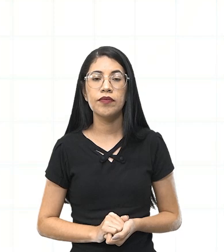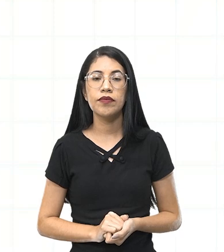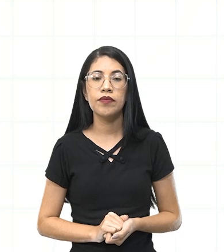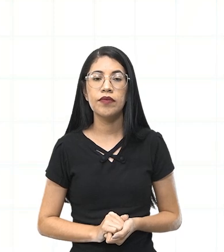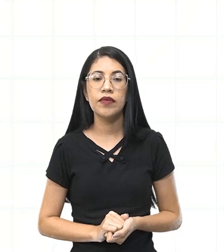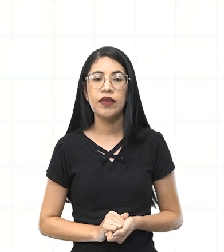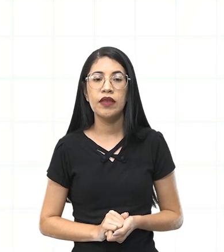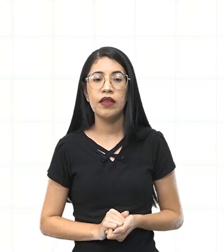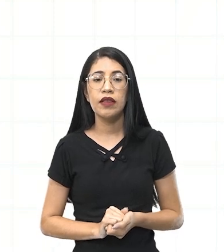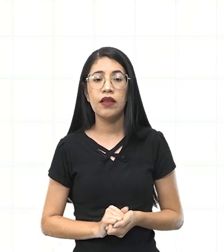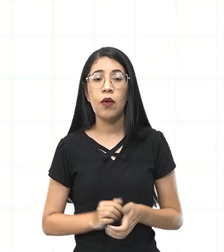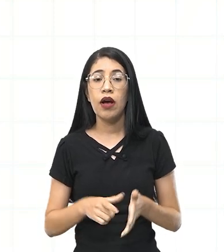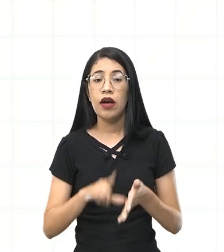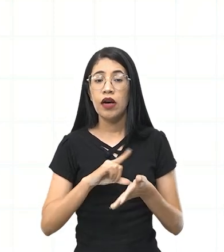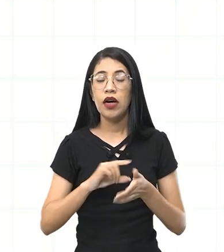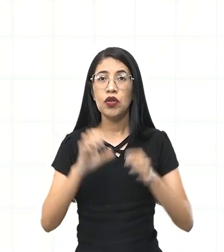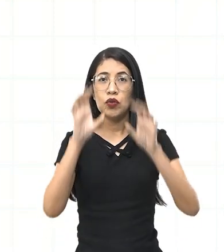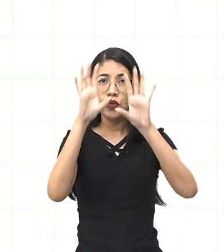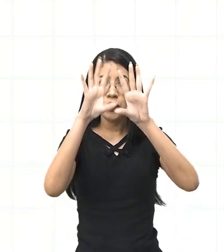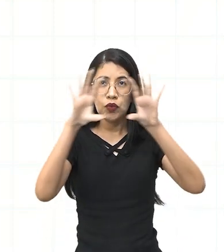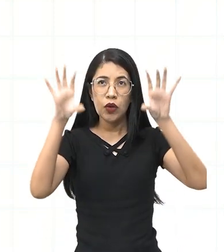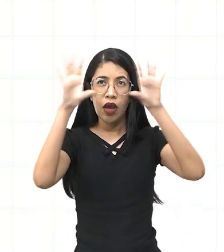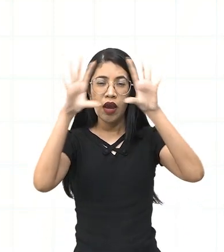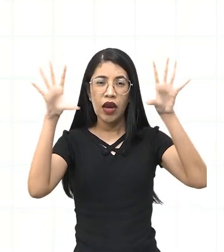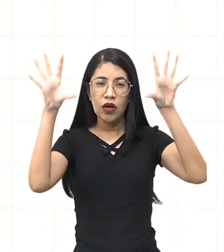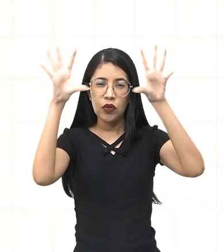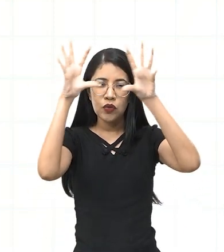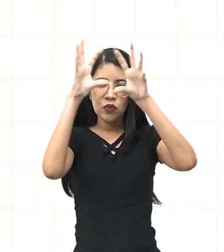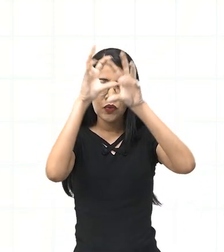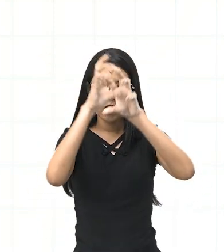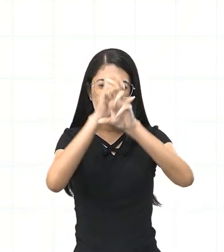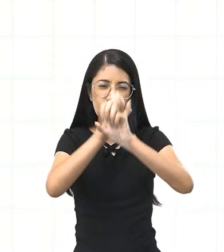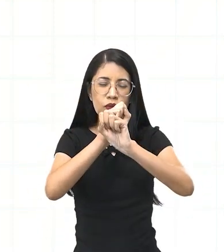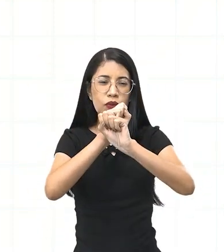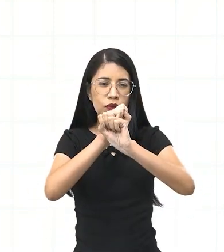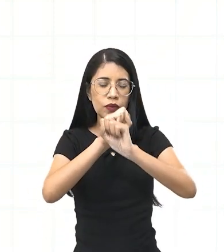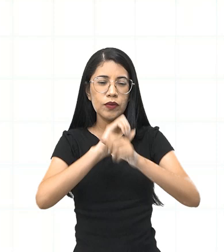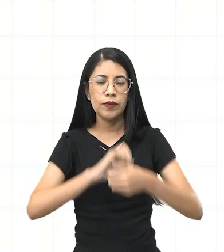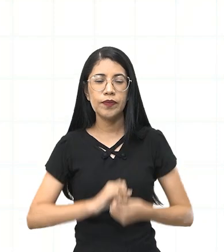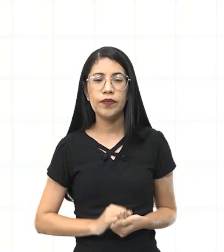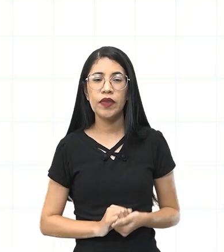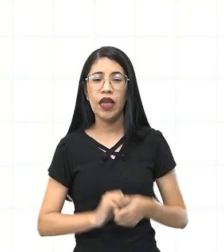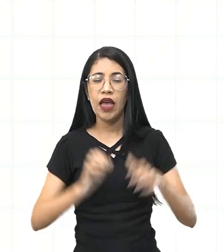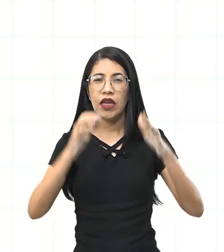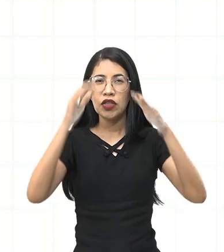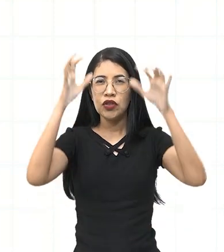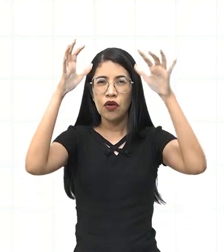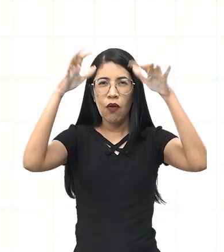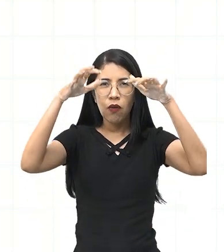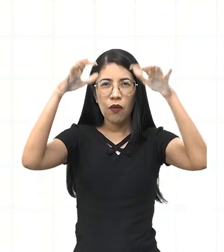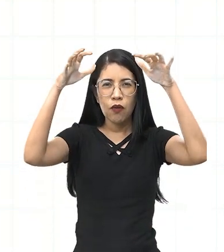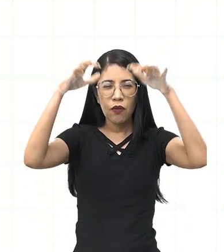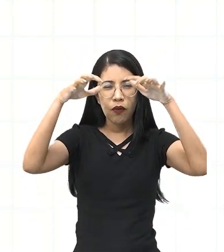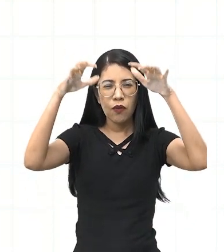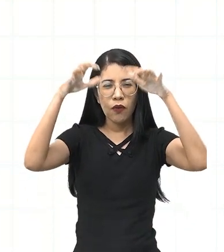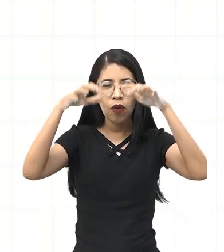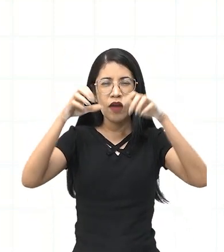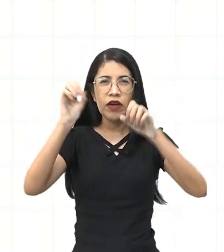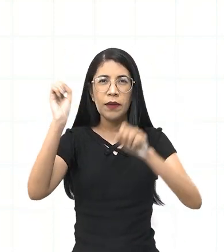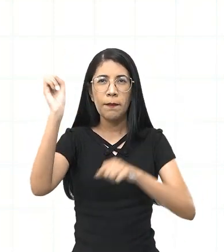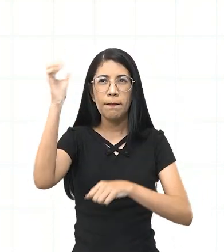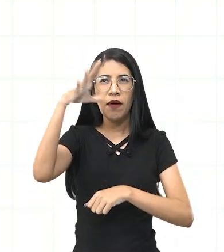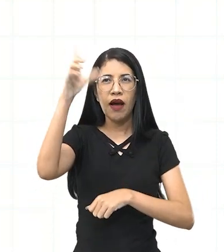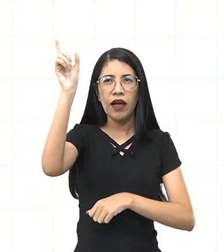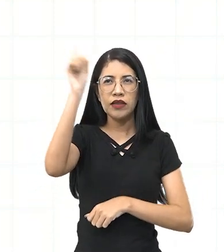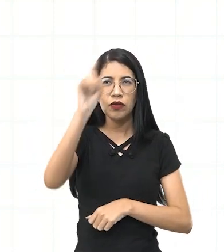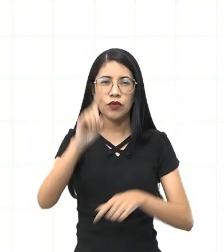Primeiro, o céu fica bem escuro, certo? E começa a chover. Aí vem um clarão bem